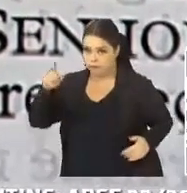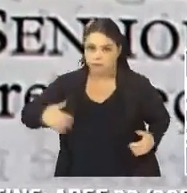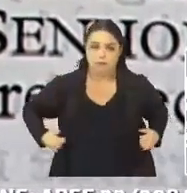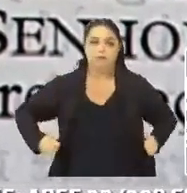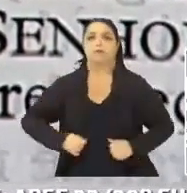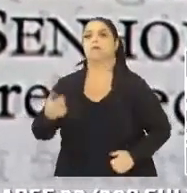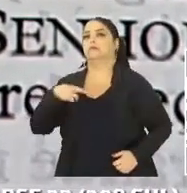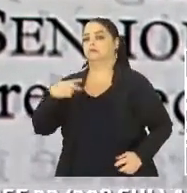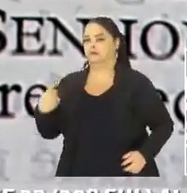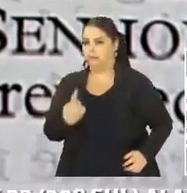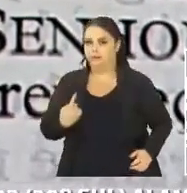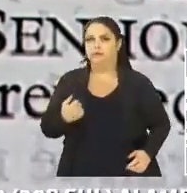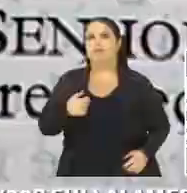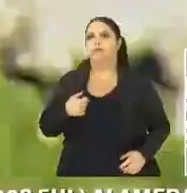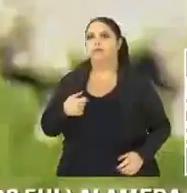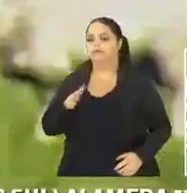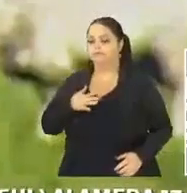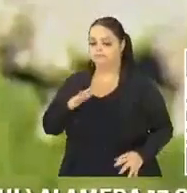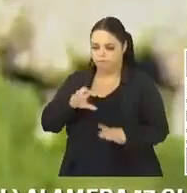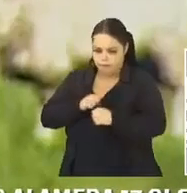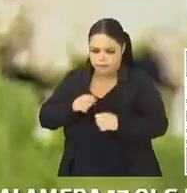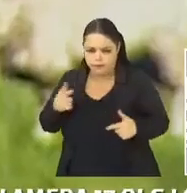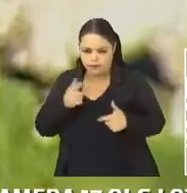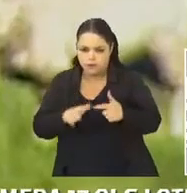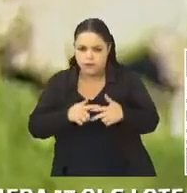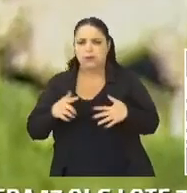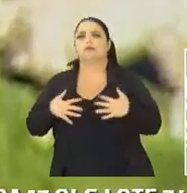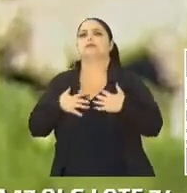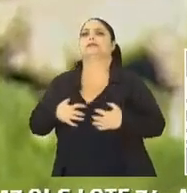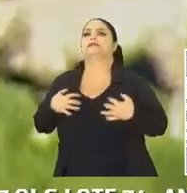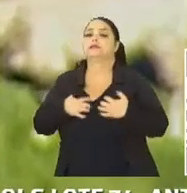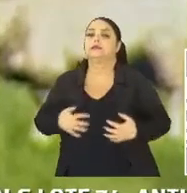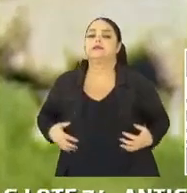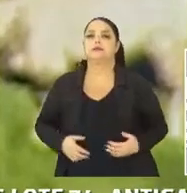Quando a gente é acometido de algum problema, de alguma situação adversa,